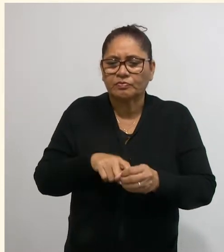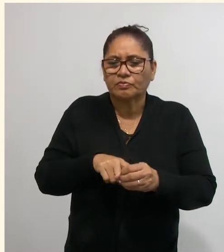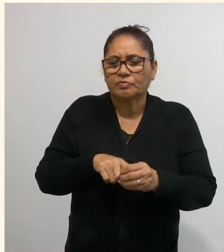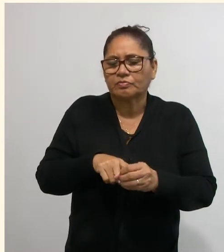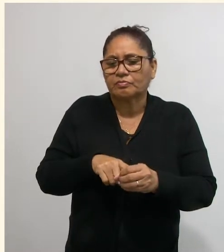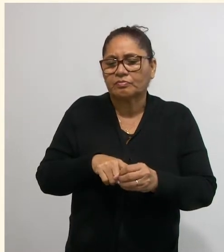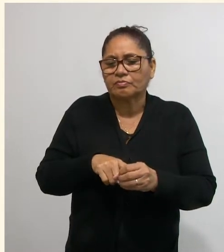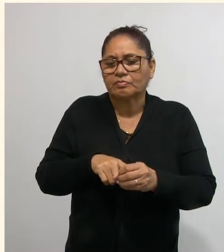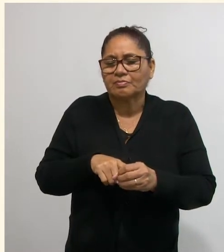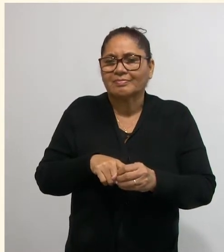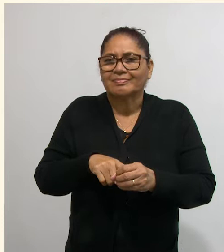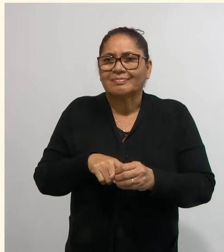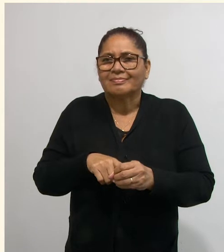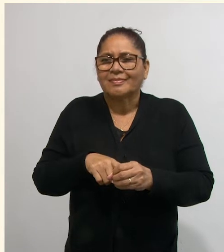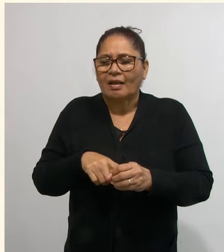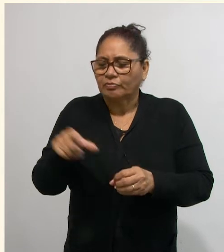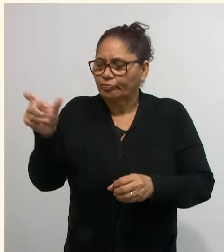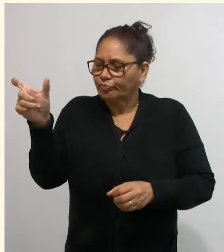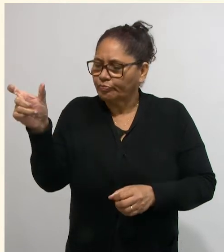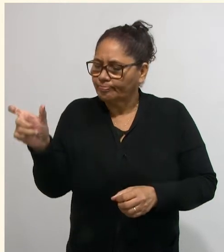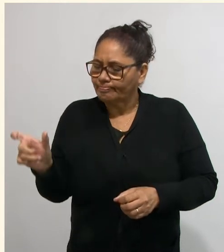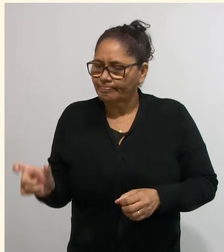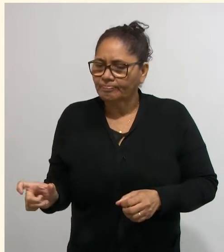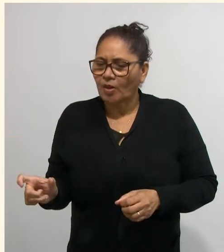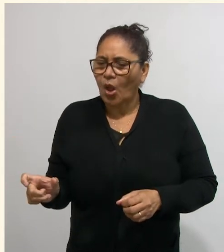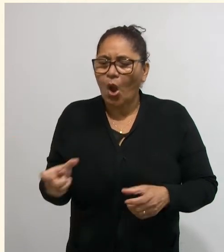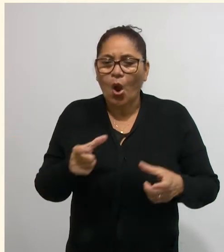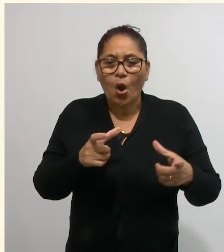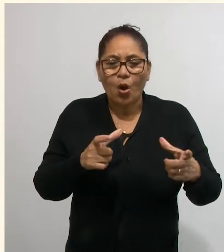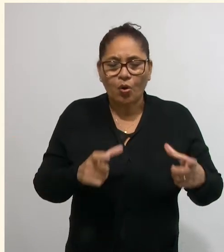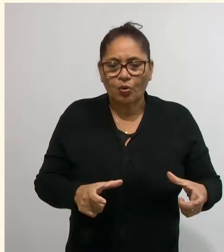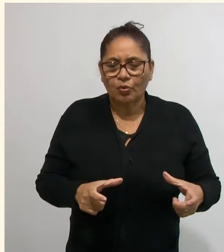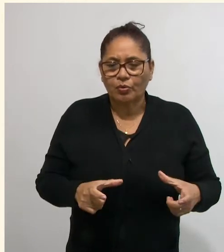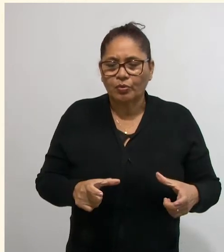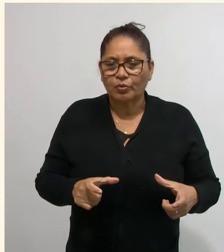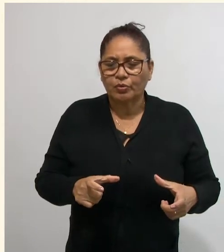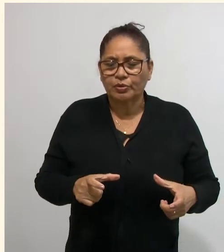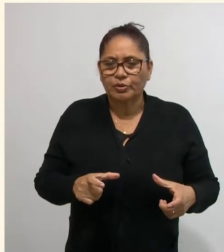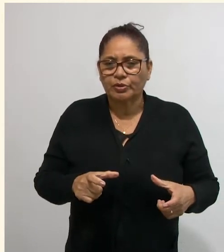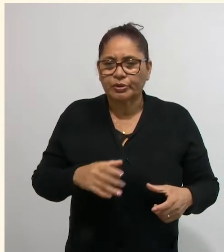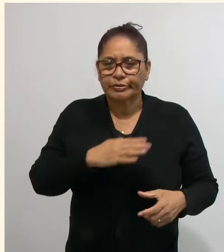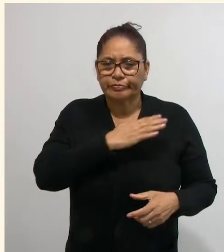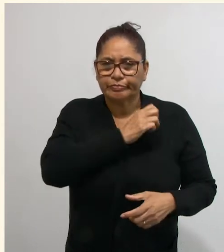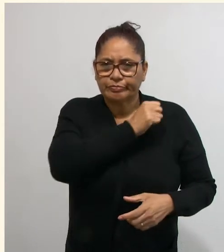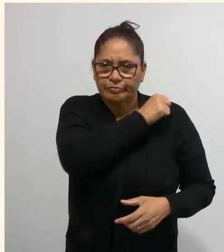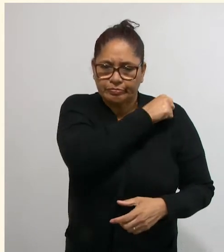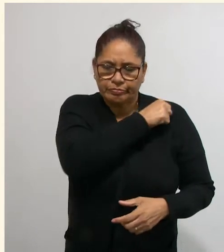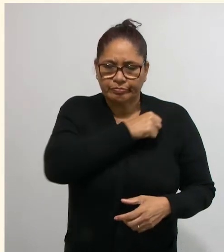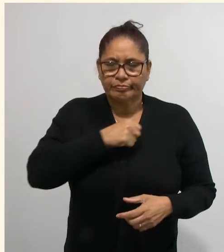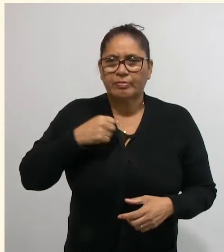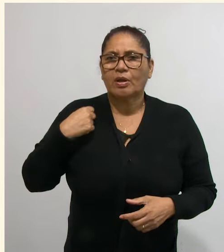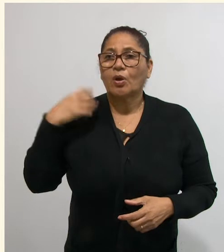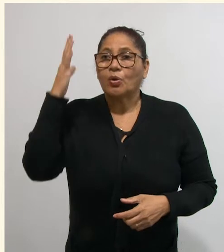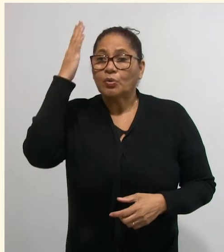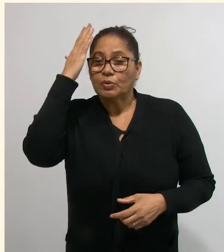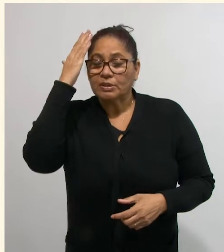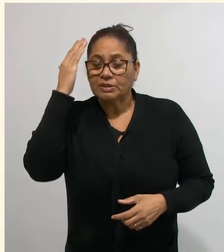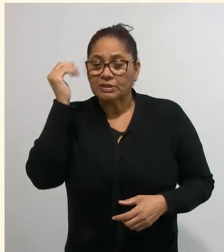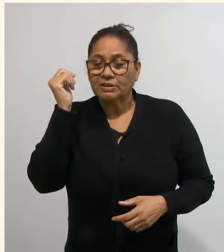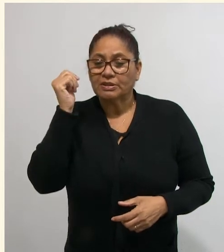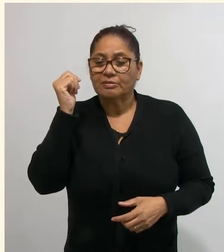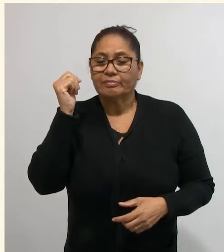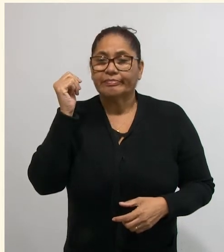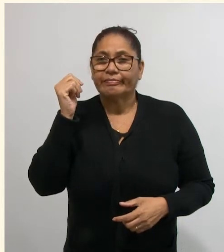formação integral do sujeito, onde Sócrates acreditava que o saber era o alimento da